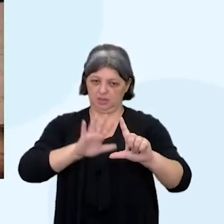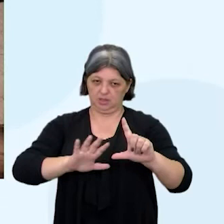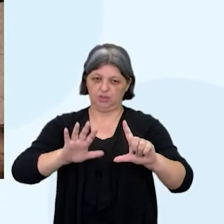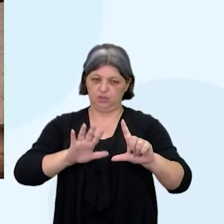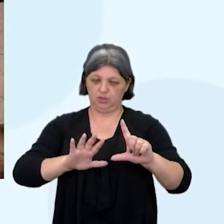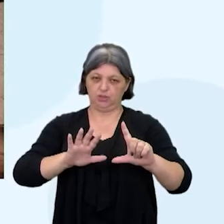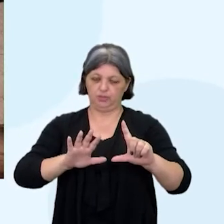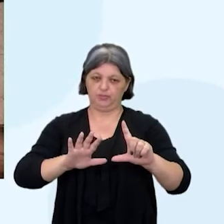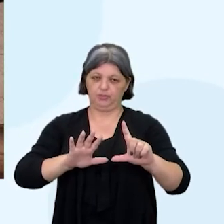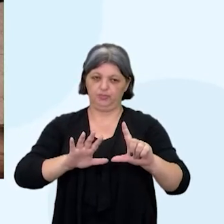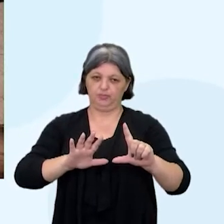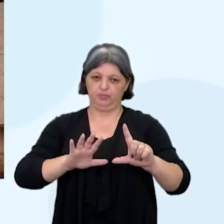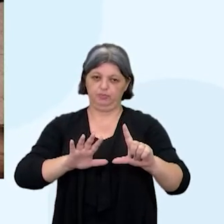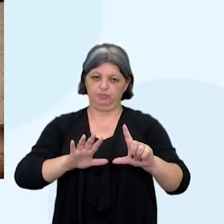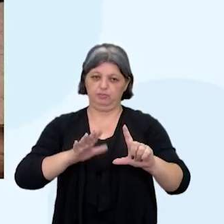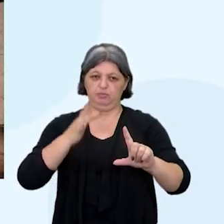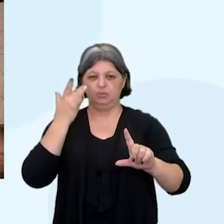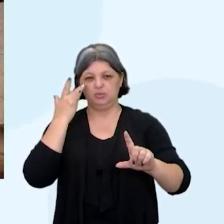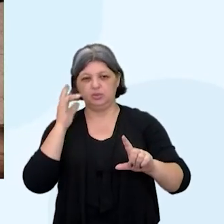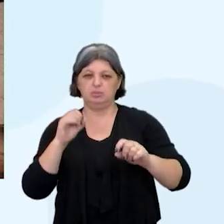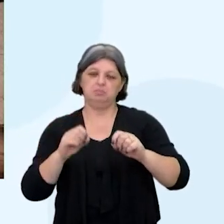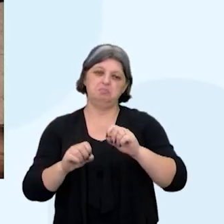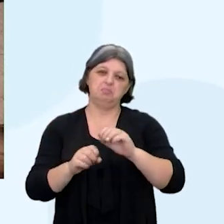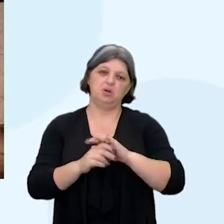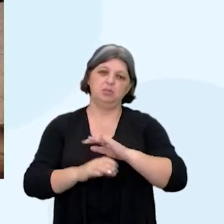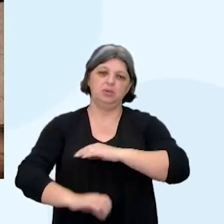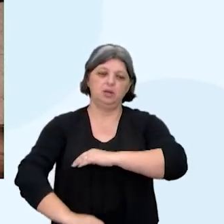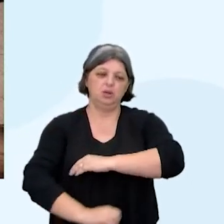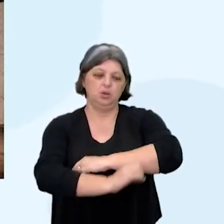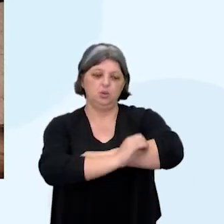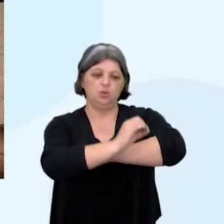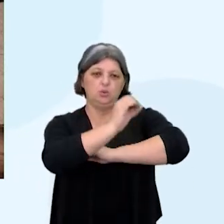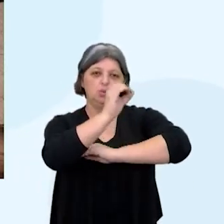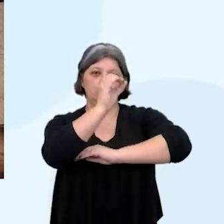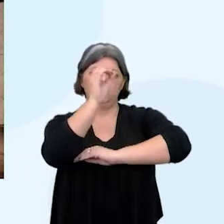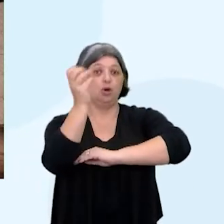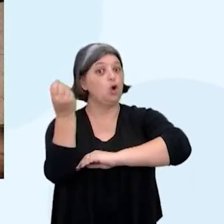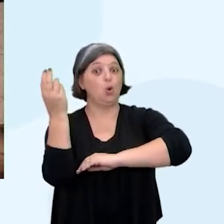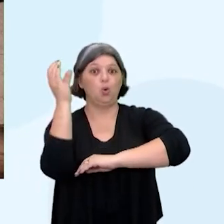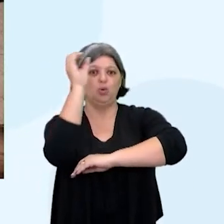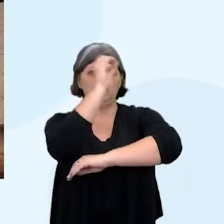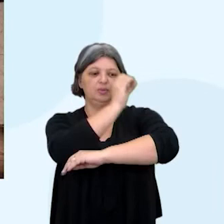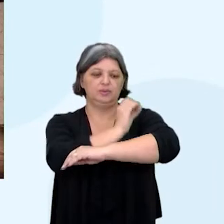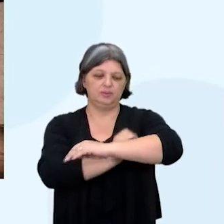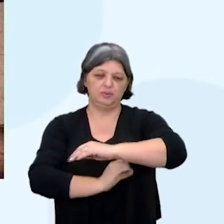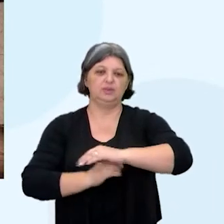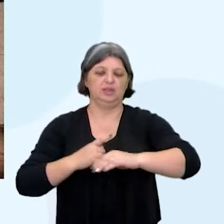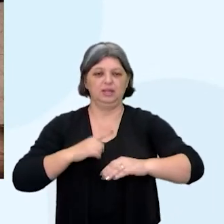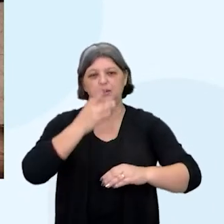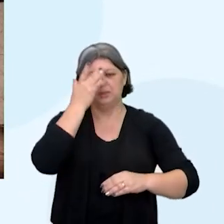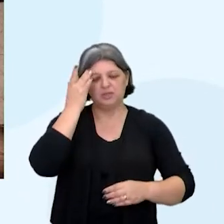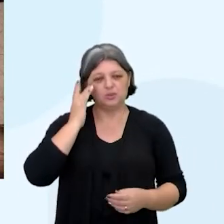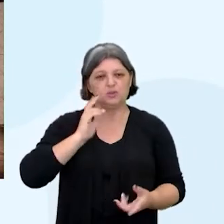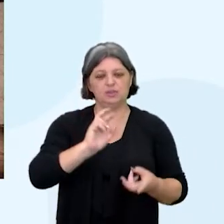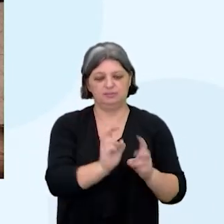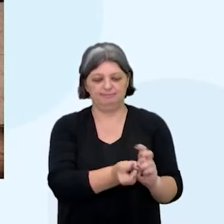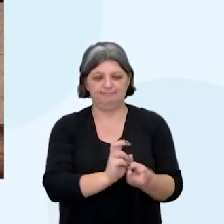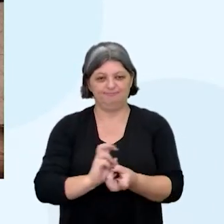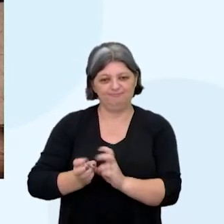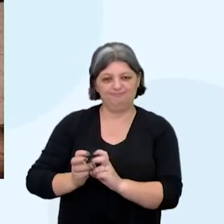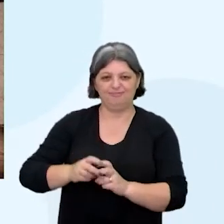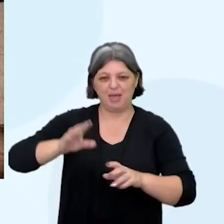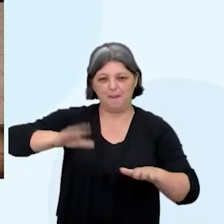imagem, provavelmente, não sabemos se é o pôr ou nascer do sol, onde tem pessoas na praia gingando ali na